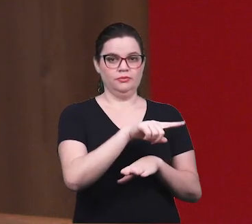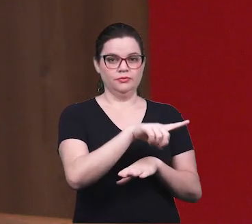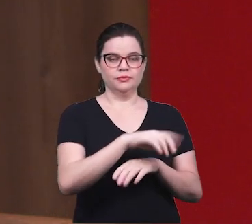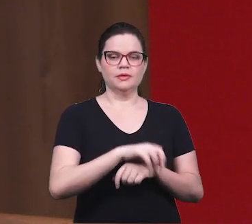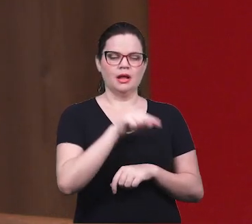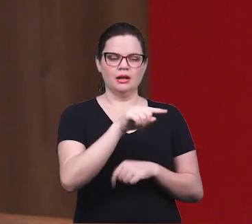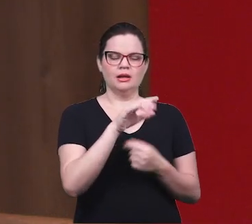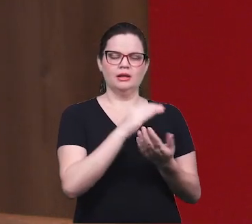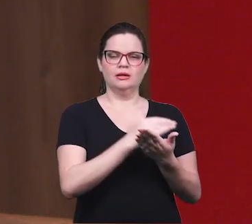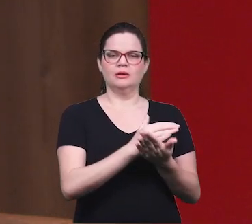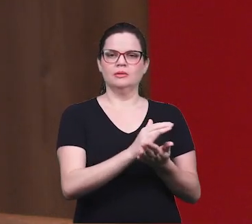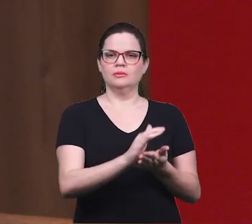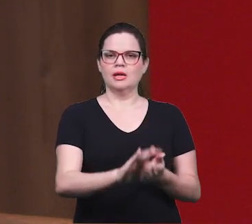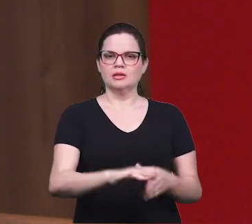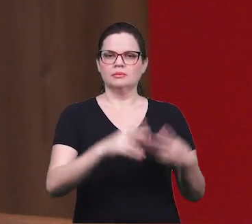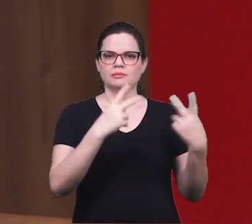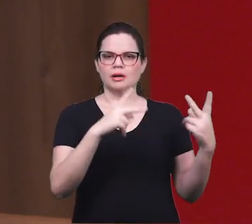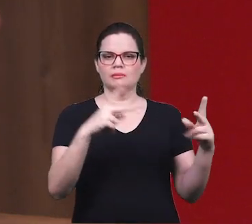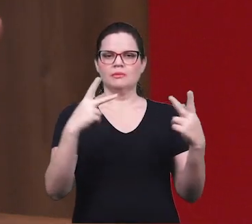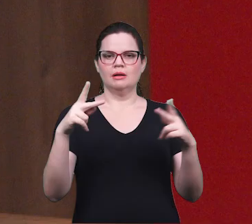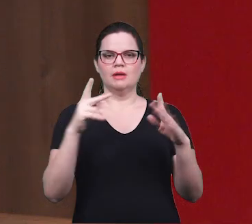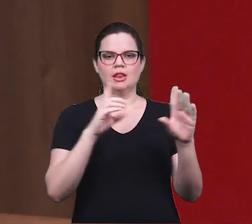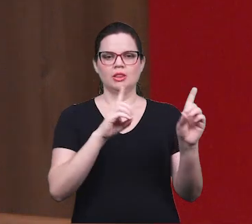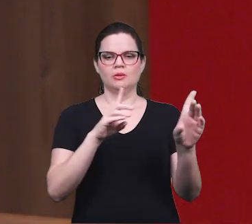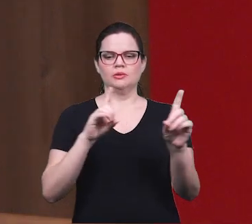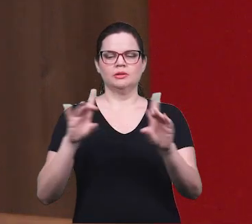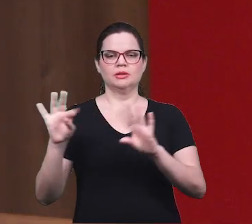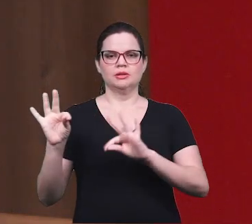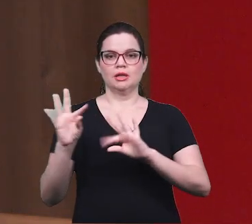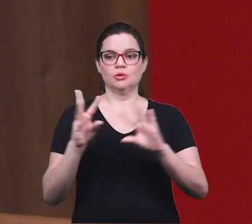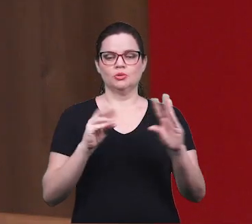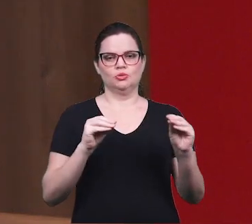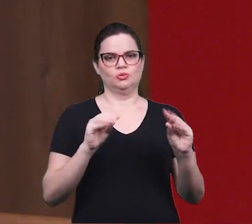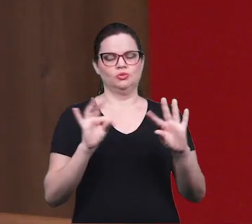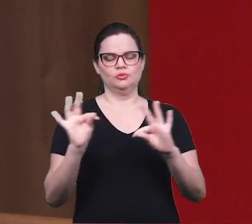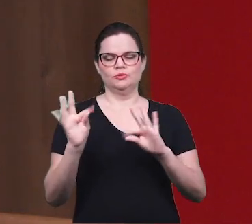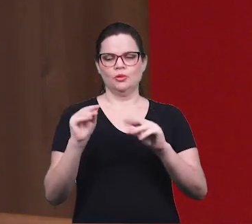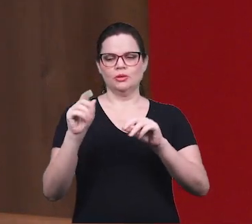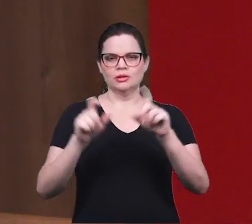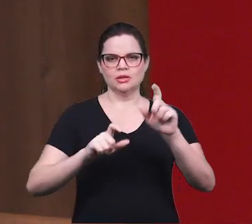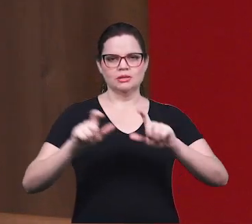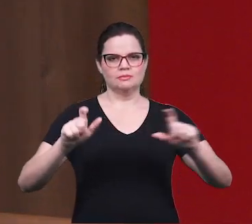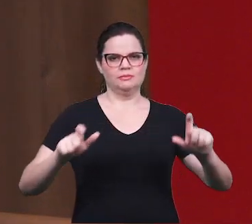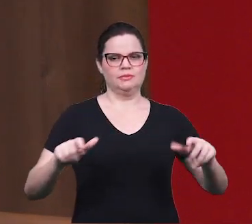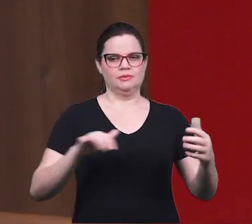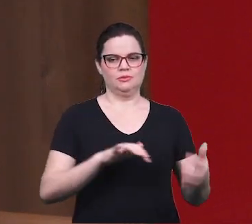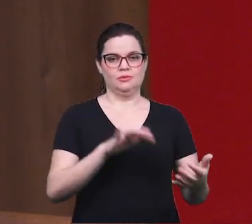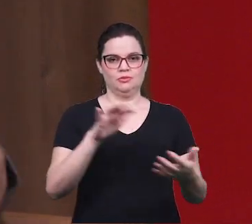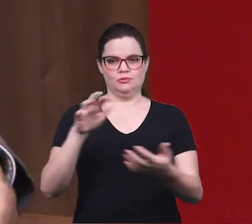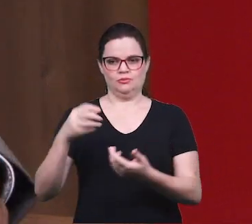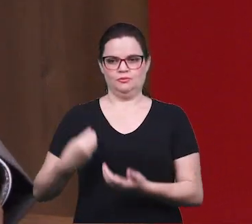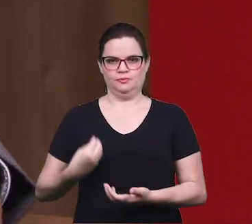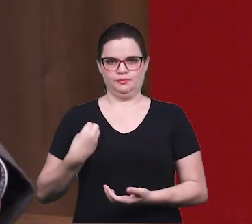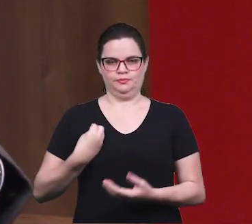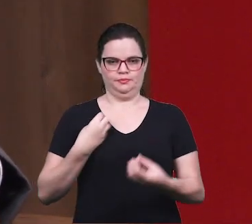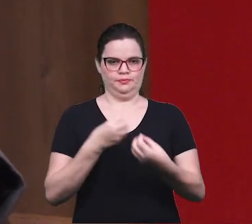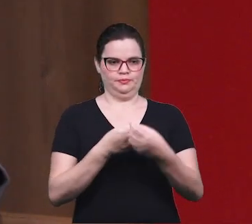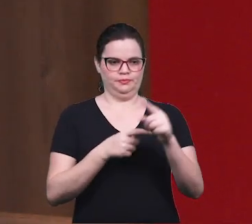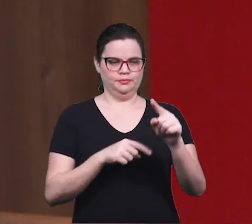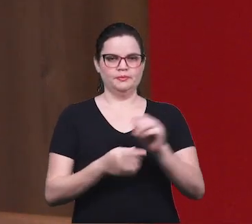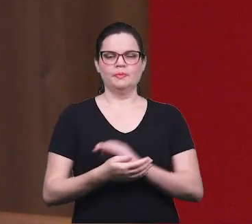foi anunciada a todo mundo da ocasião, ao mundo inteiro da ocasião. Tem um texto